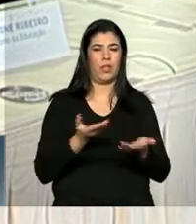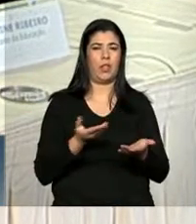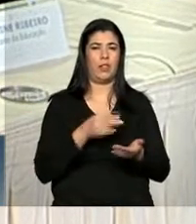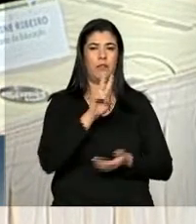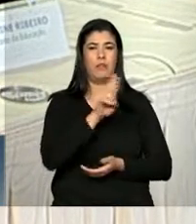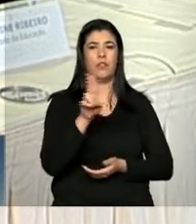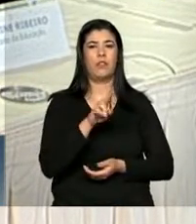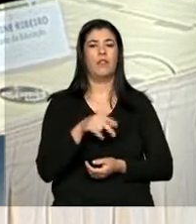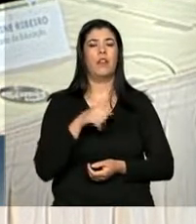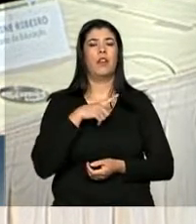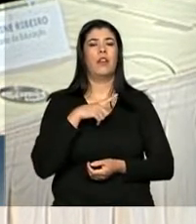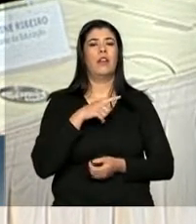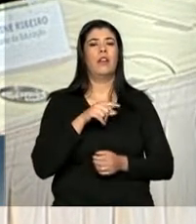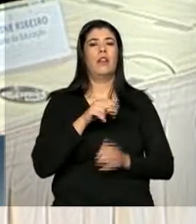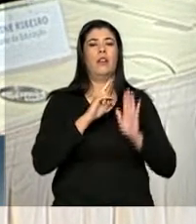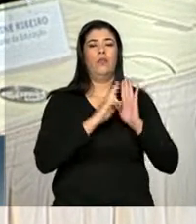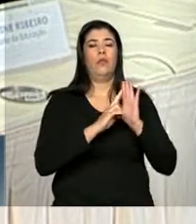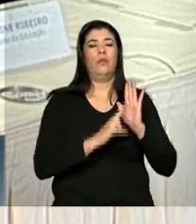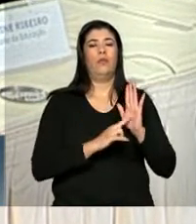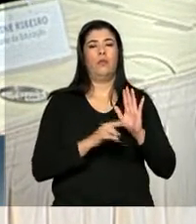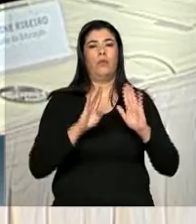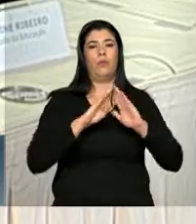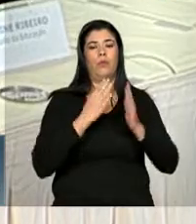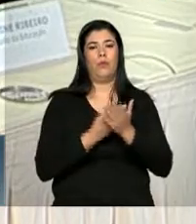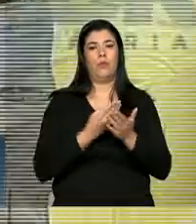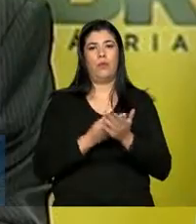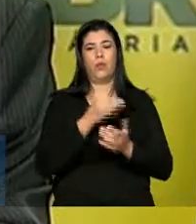lista de escolas pelo ranking